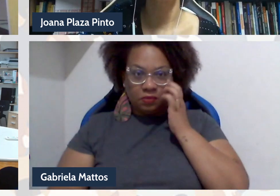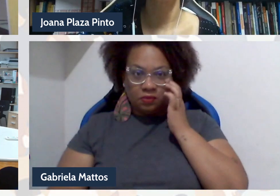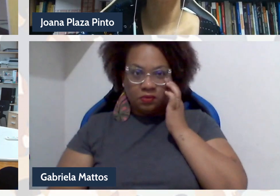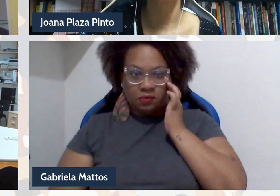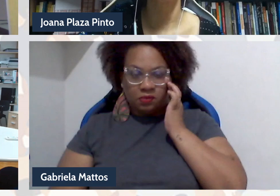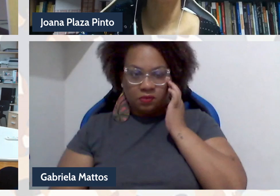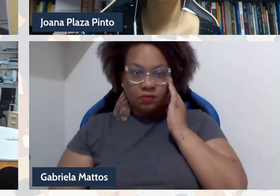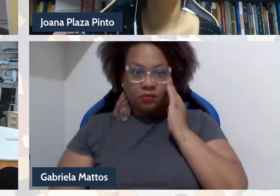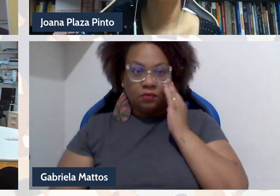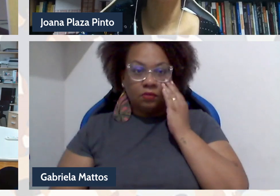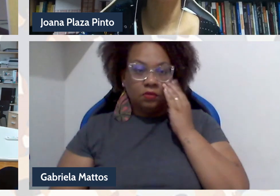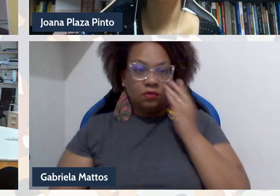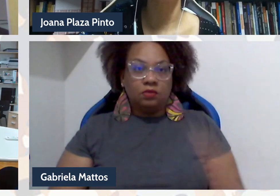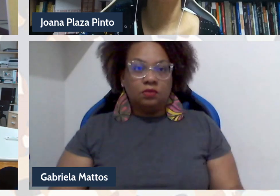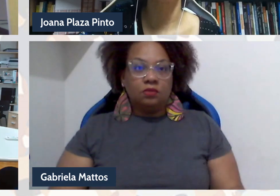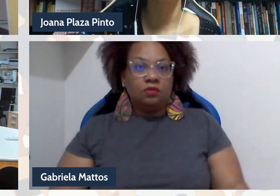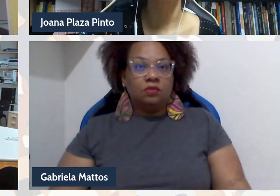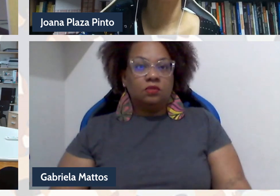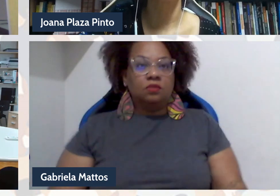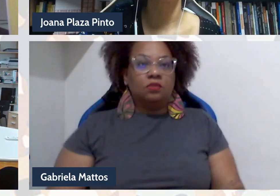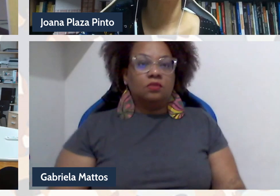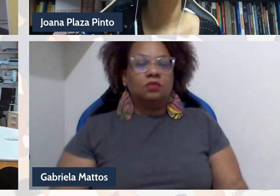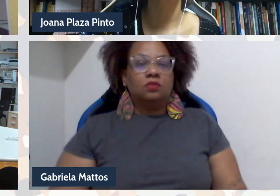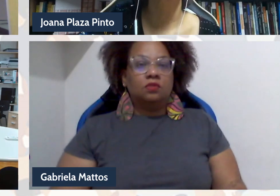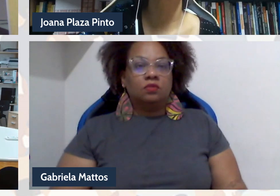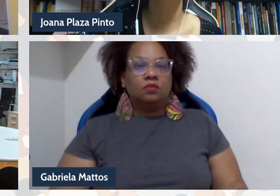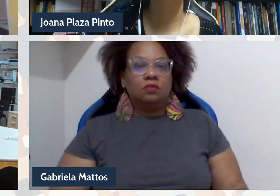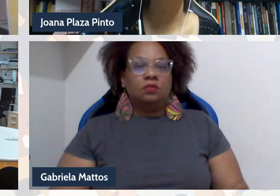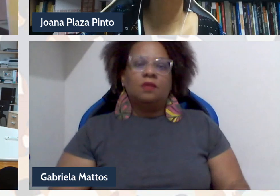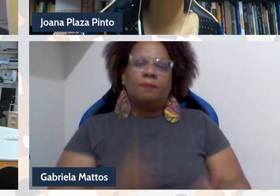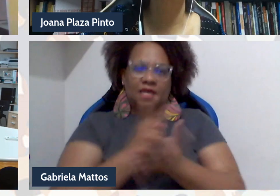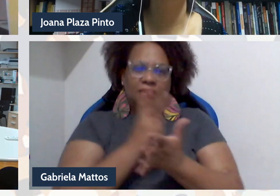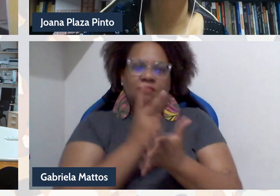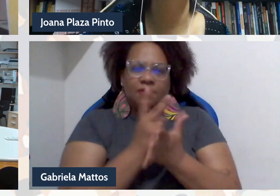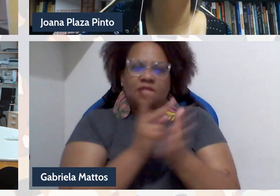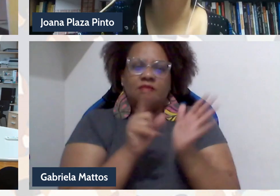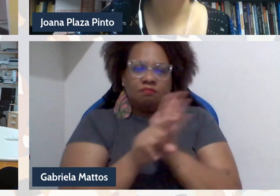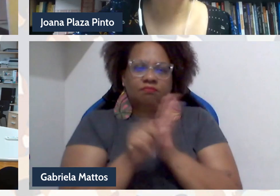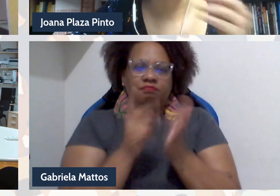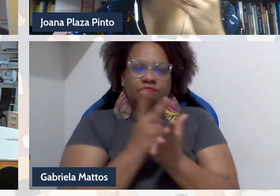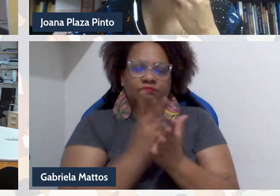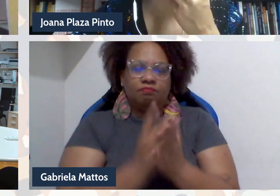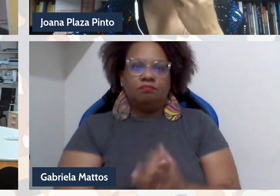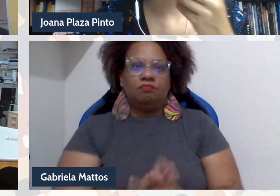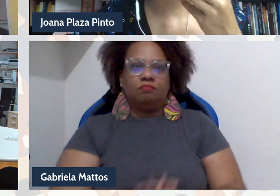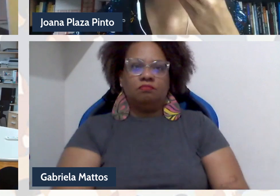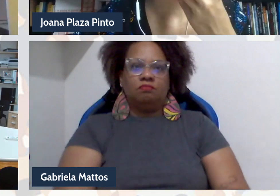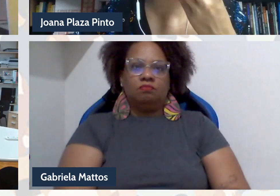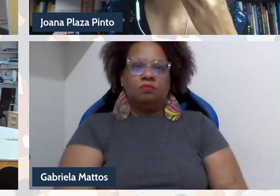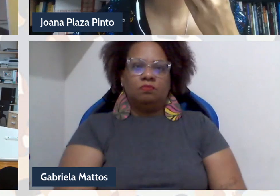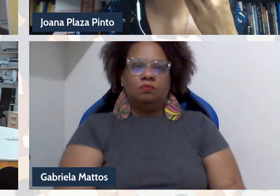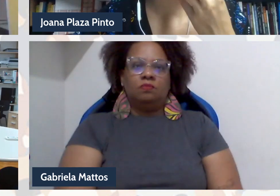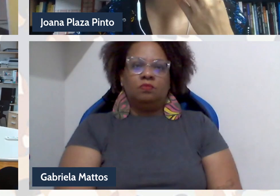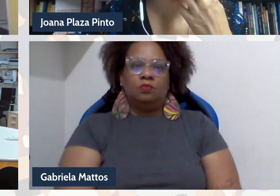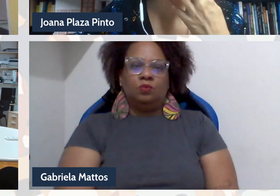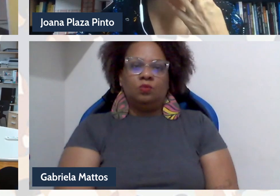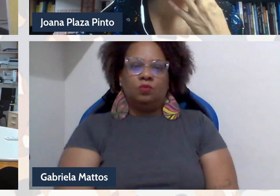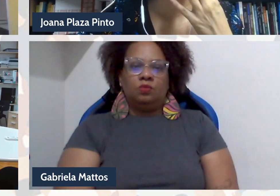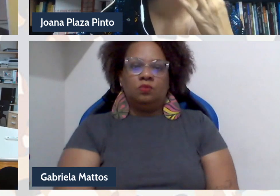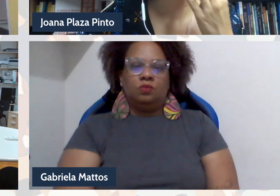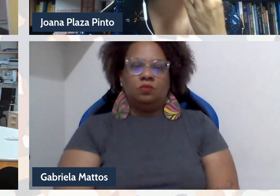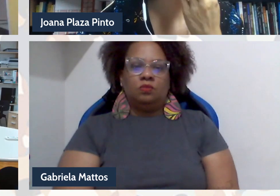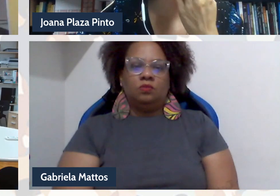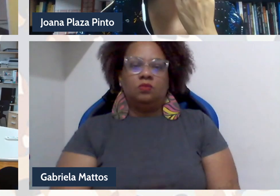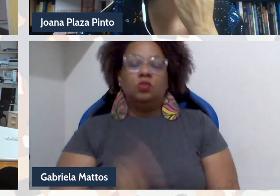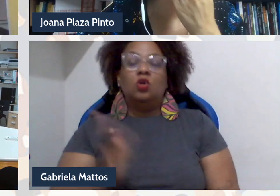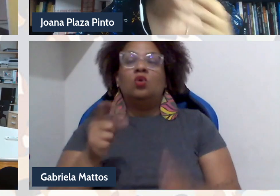poderia comentar um pouco mais sobre os significados do... É a mesma. E depois eu acho que mais uma pergunta da Rosane Rocha